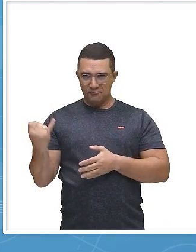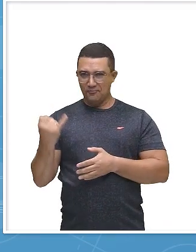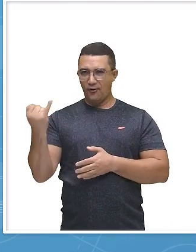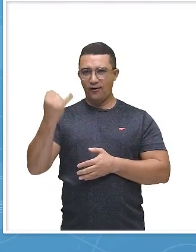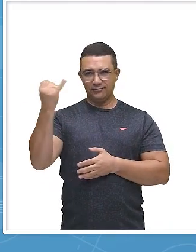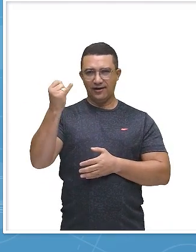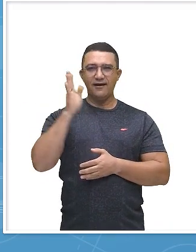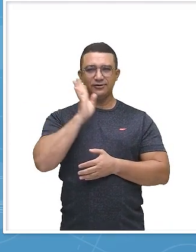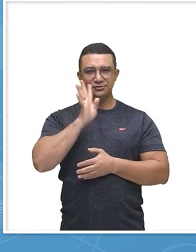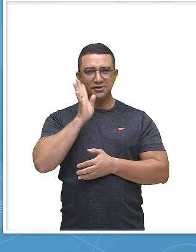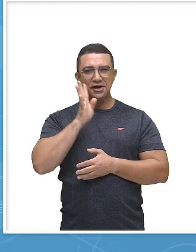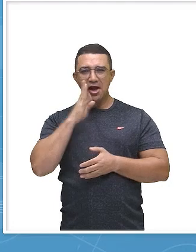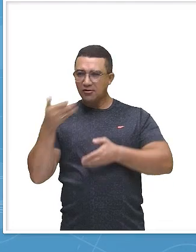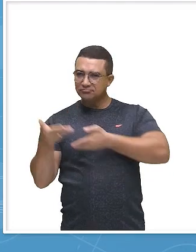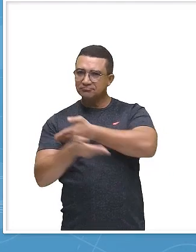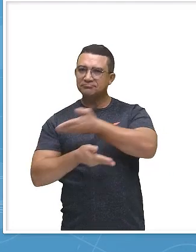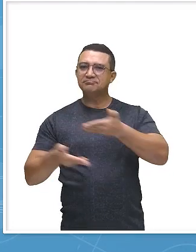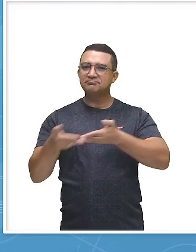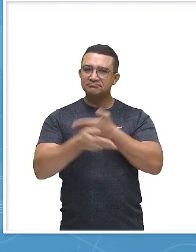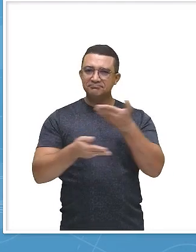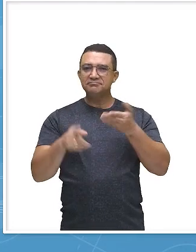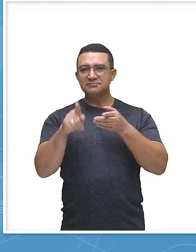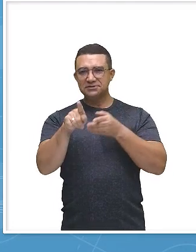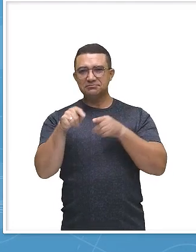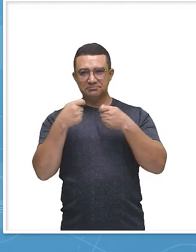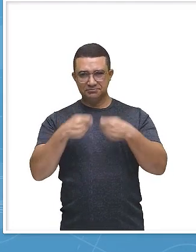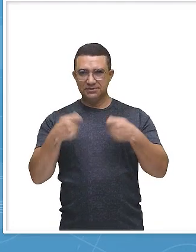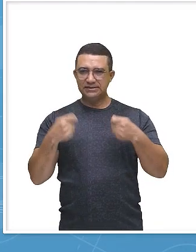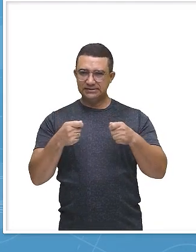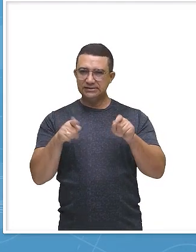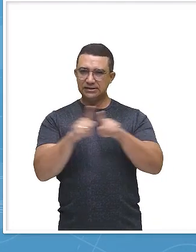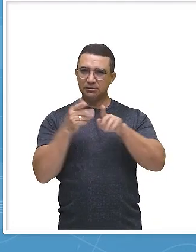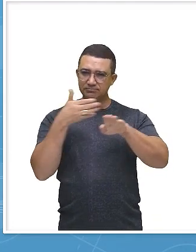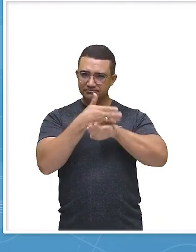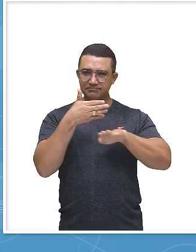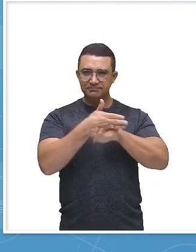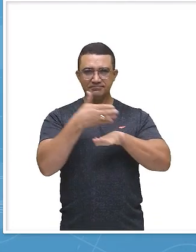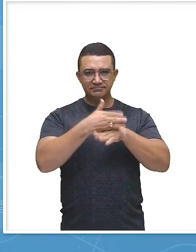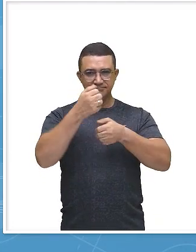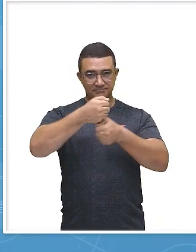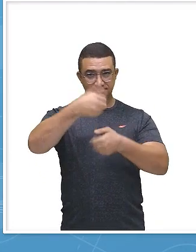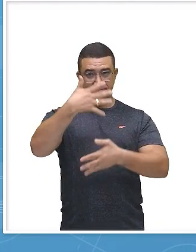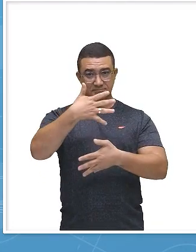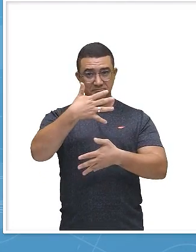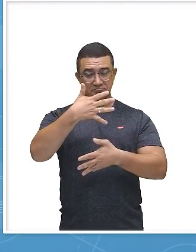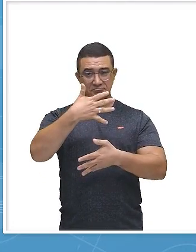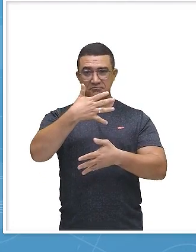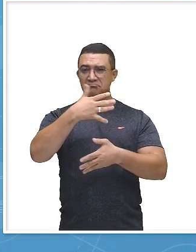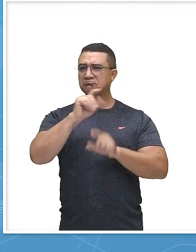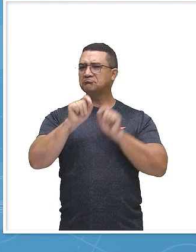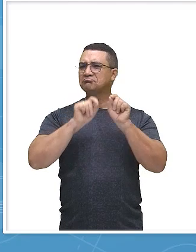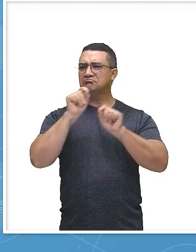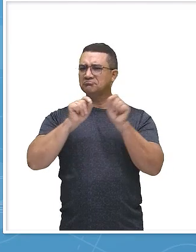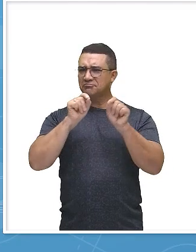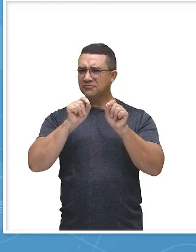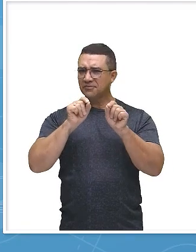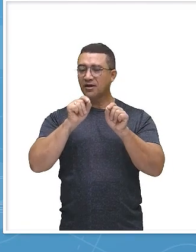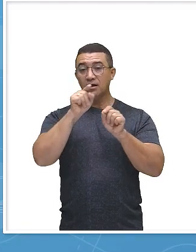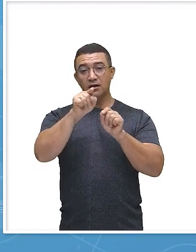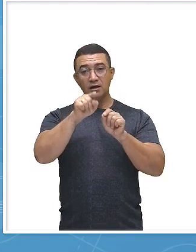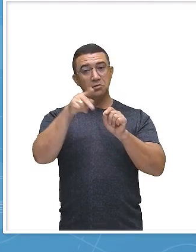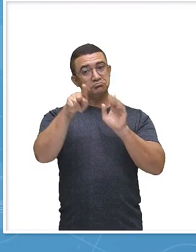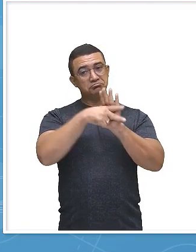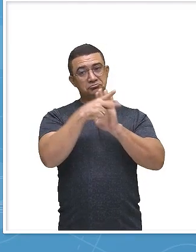extremamente importante. Você deve, precisa participar. Para quê, professora? Para que a sua aprendizagem